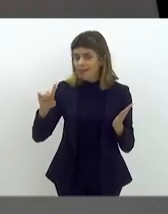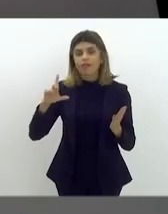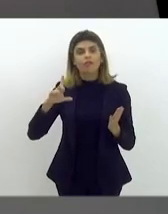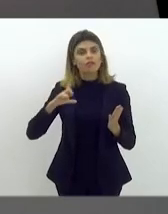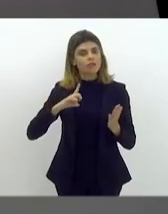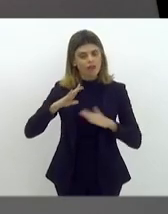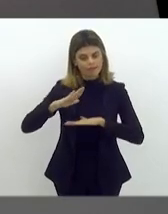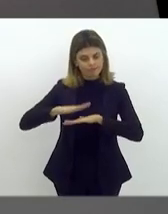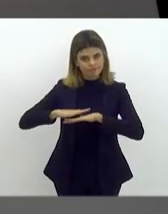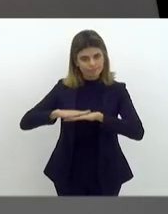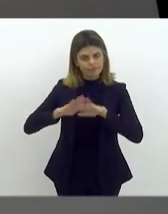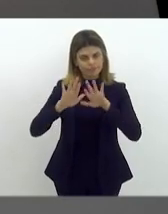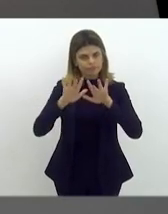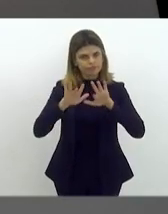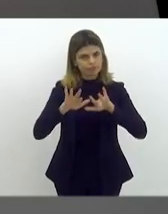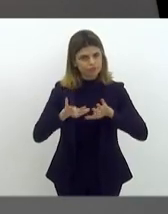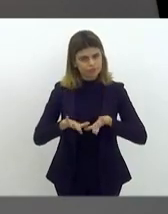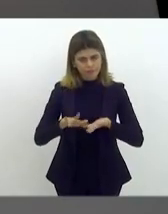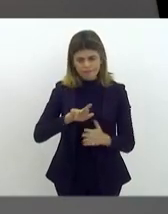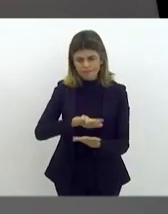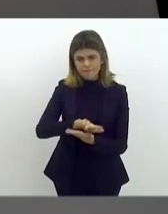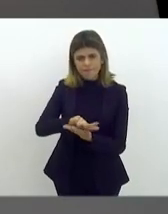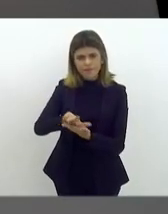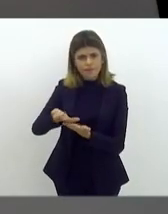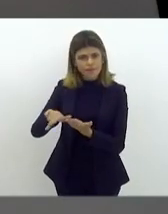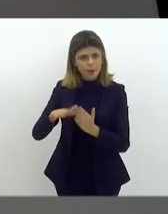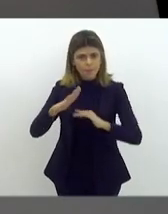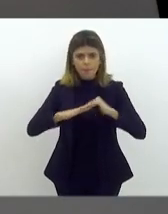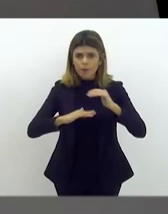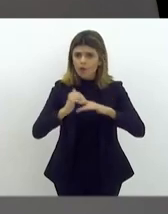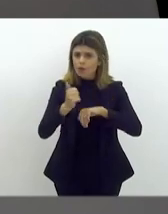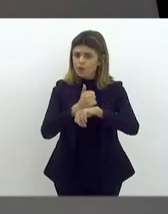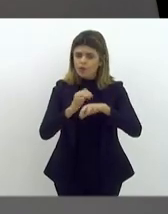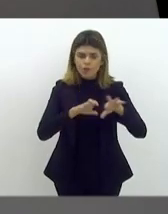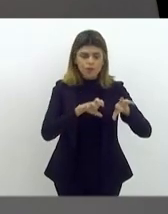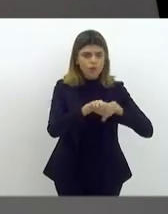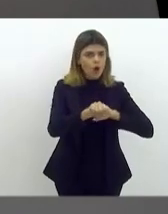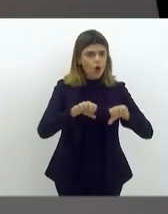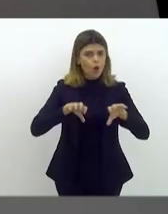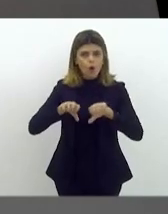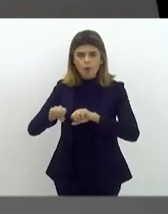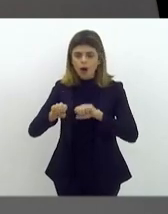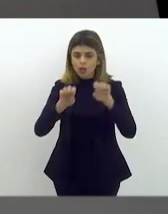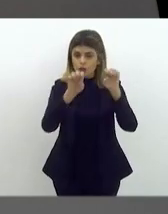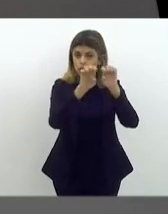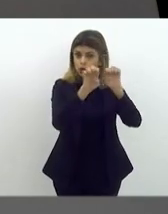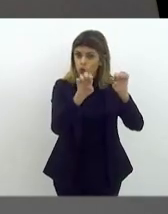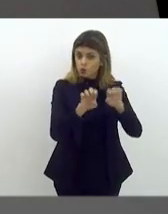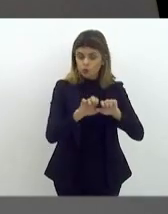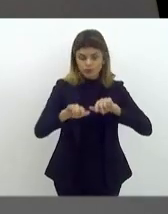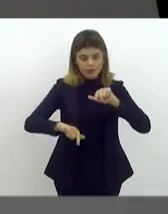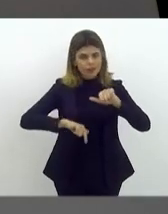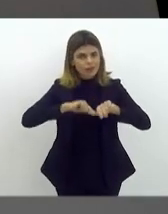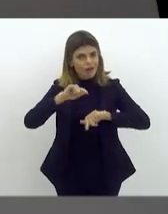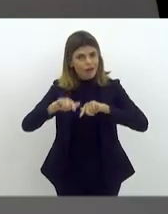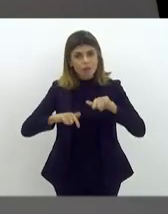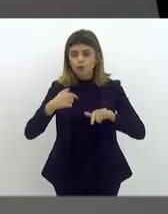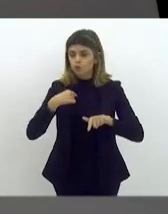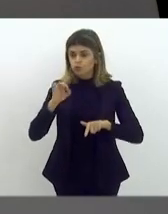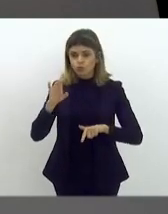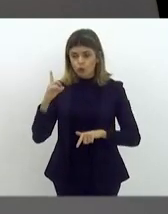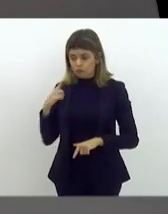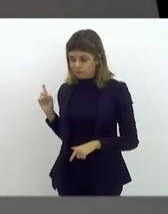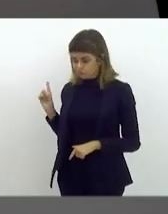por profissionais de diferentes formações isso também traz um ganho para a própria estrutura do trabalho então eu tô aqui só